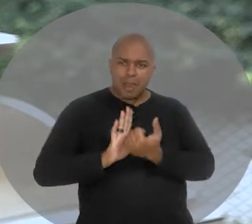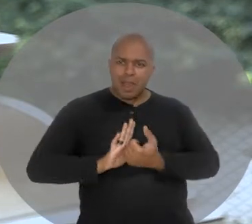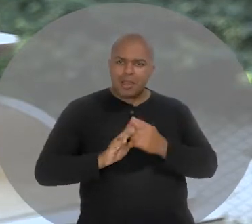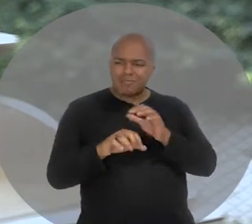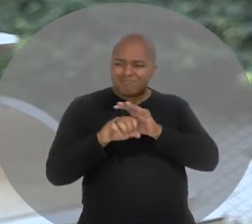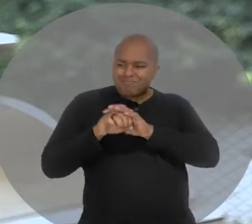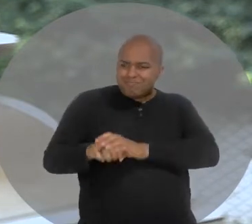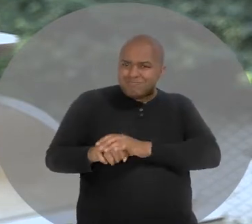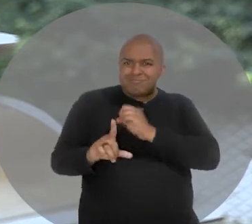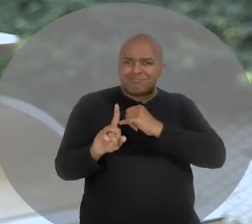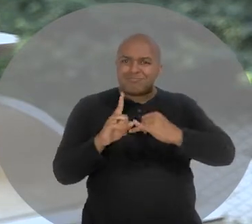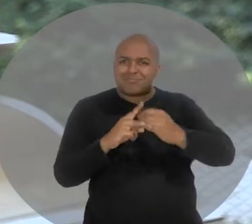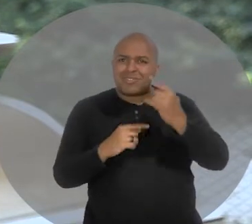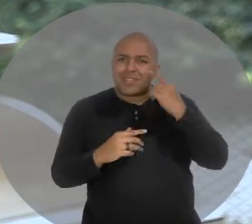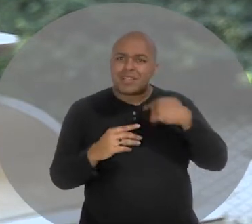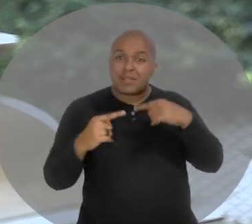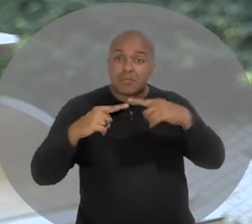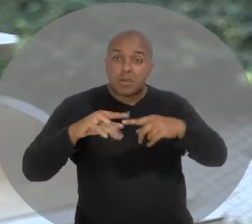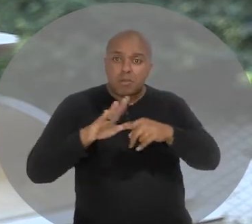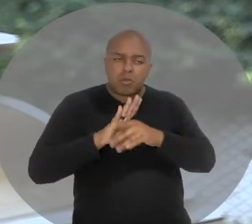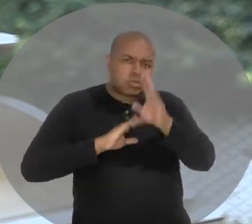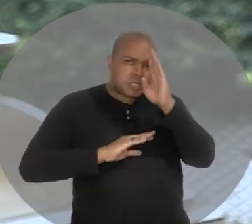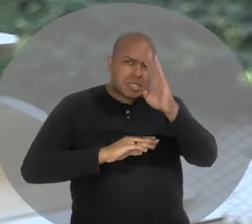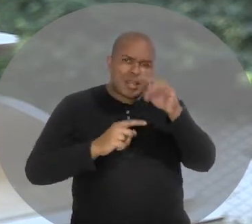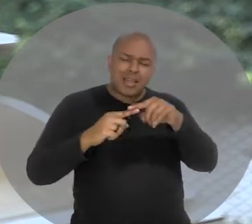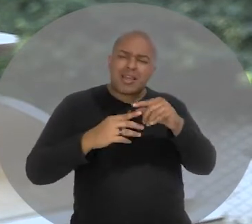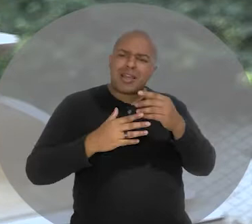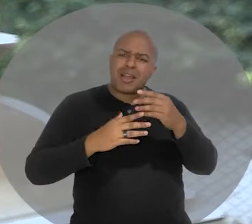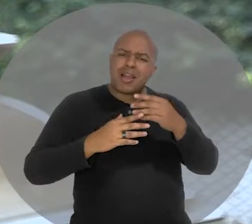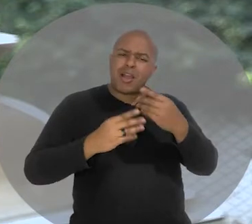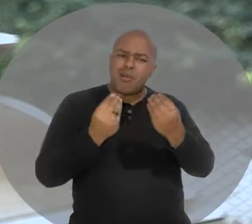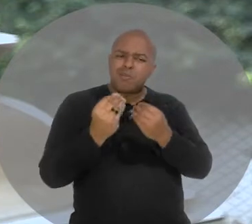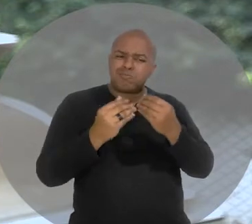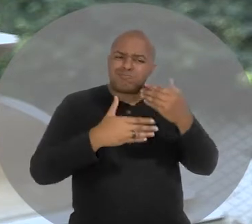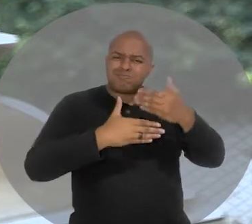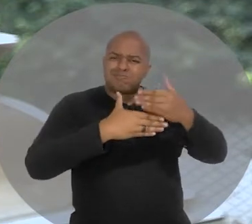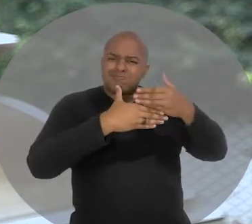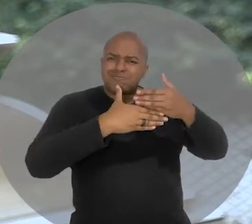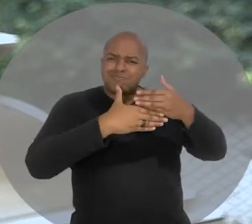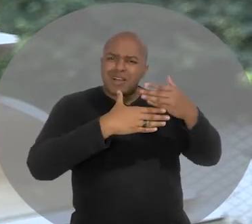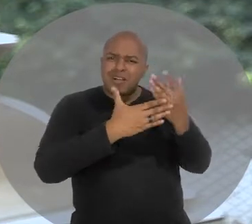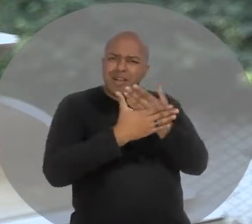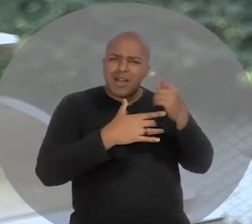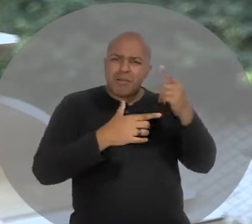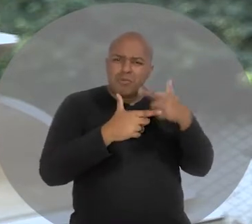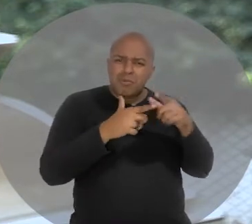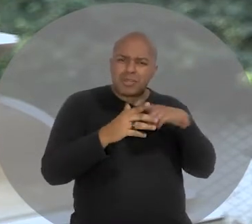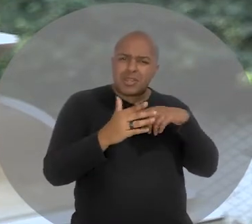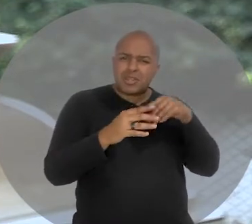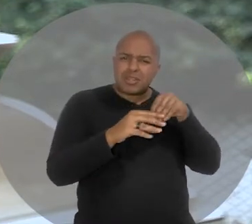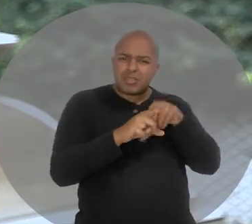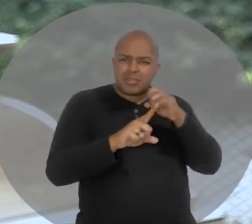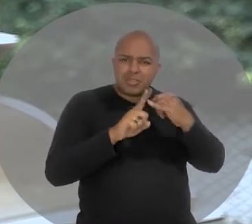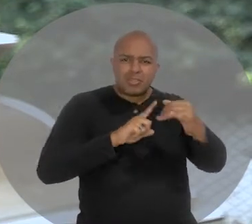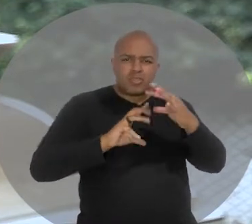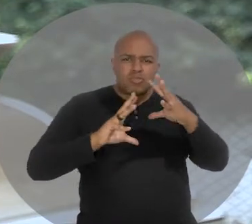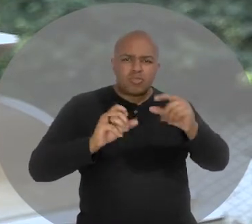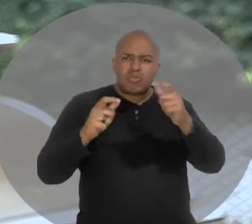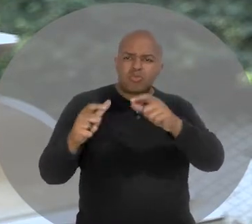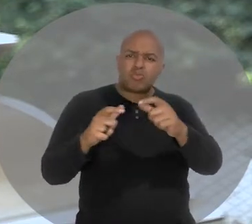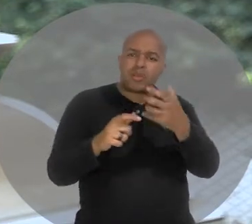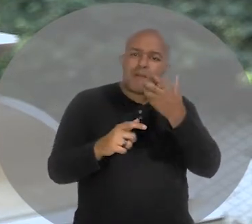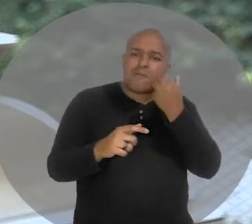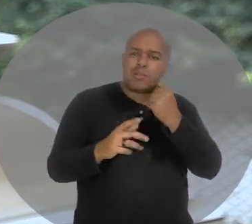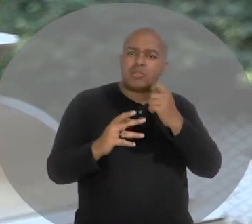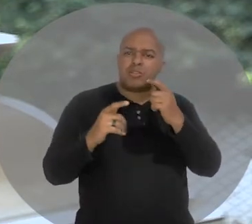social, a gente está relacionando diretamente às barreiras sociais, ou seja, as barreiras que tem em todo o ambiente, que